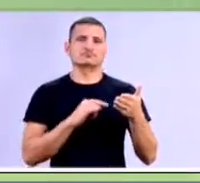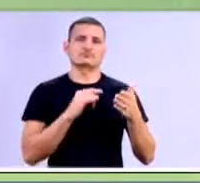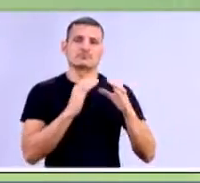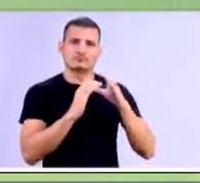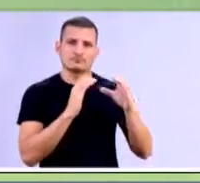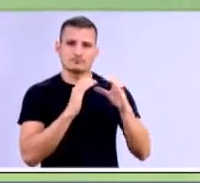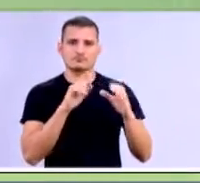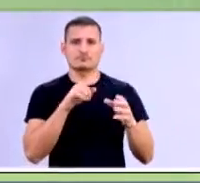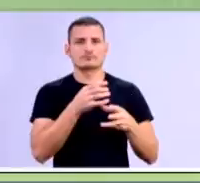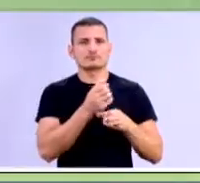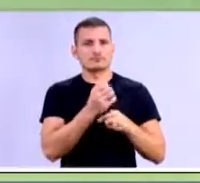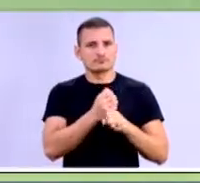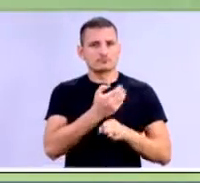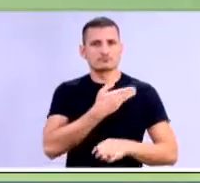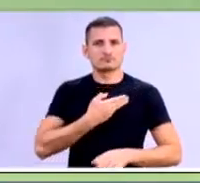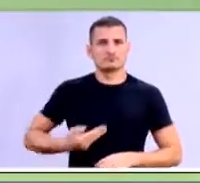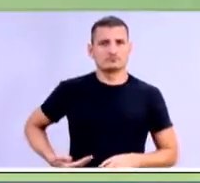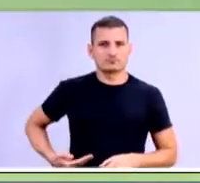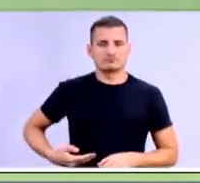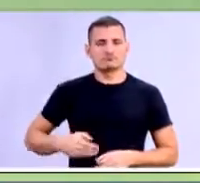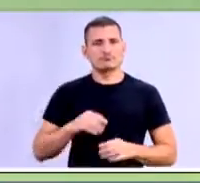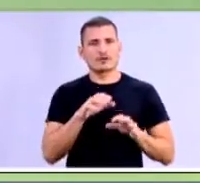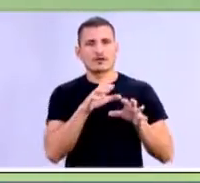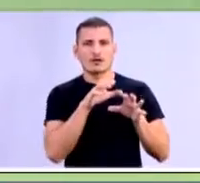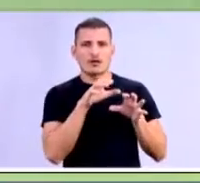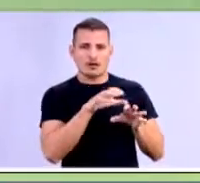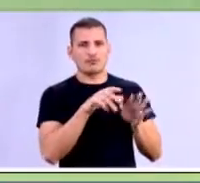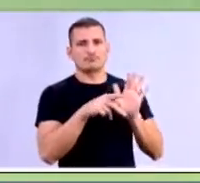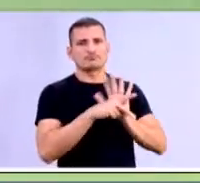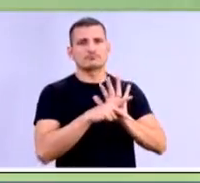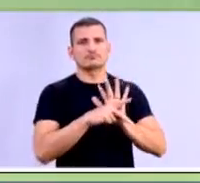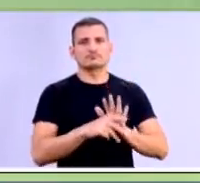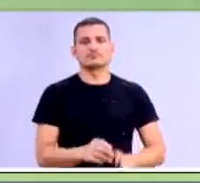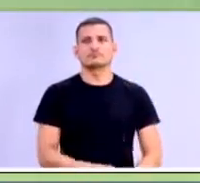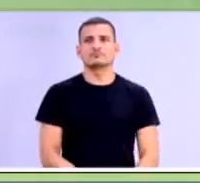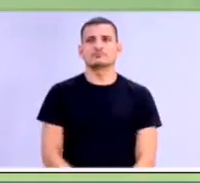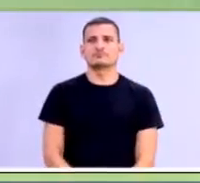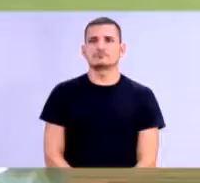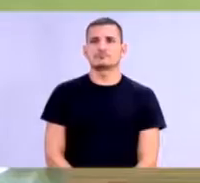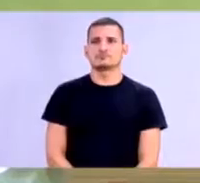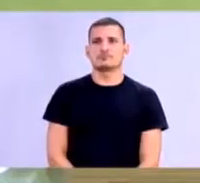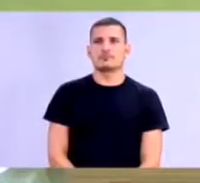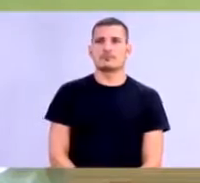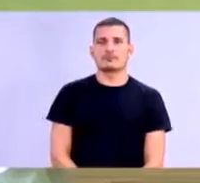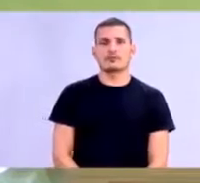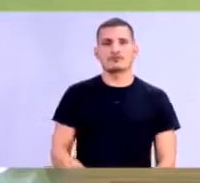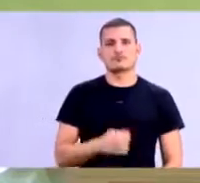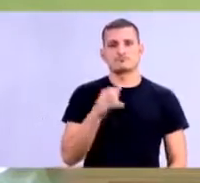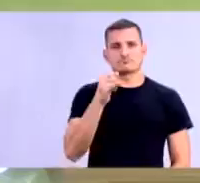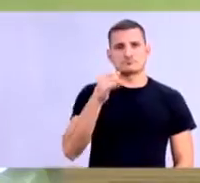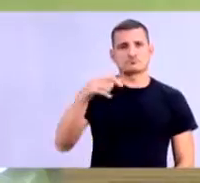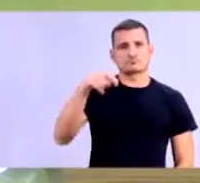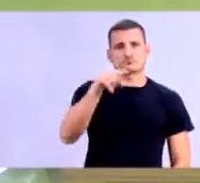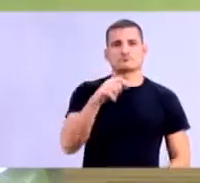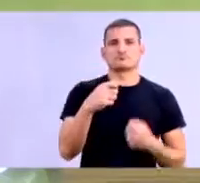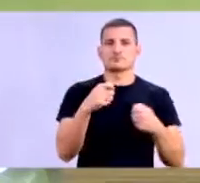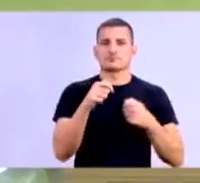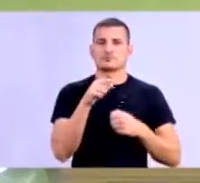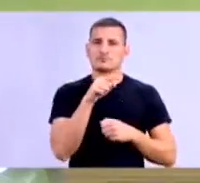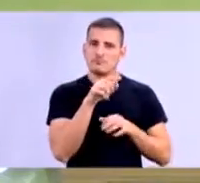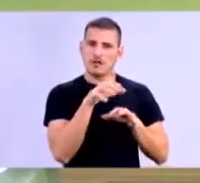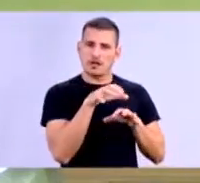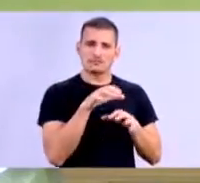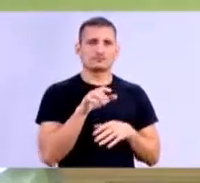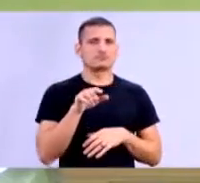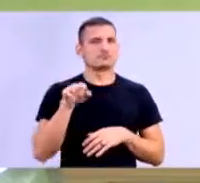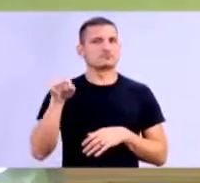na administração pública, essas características são exigidas. E aí, se você precisa dessas características lá